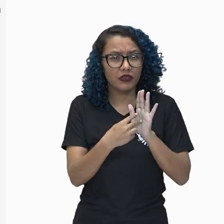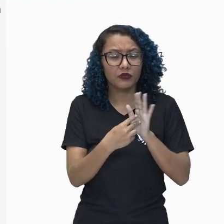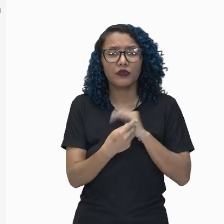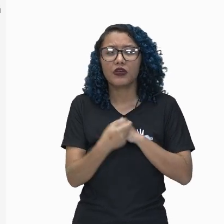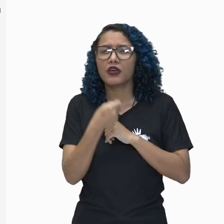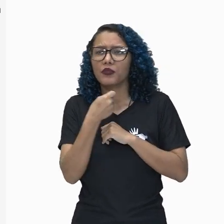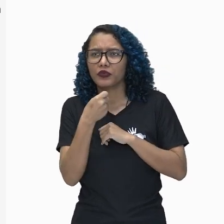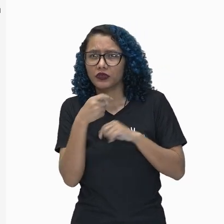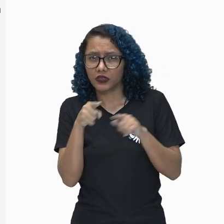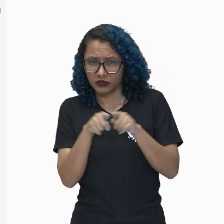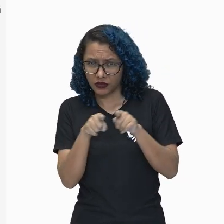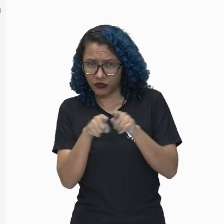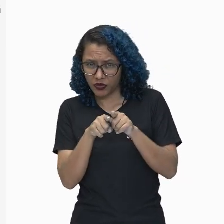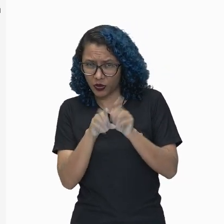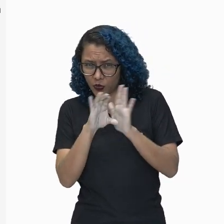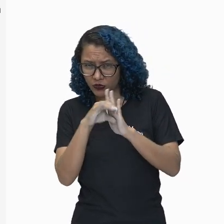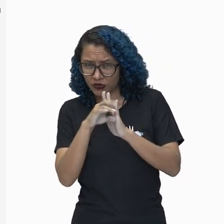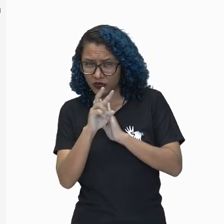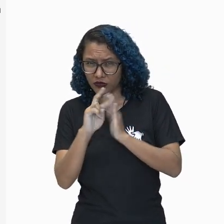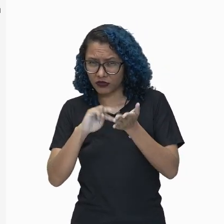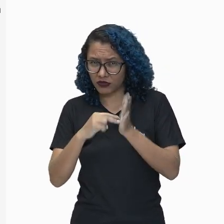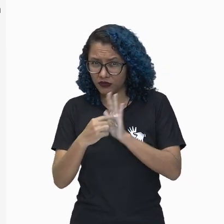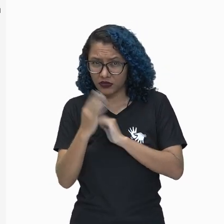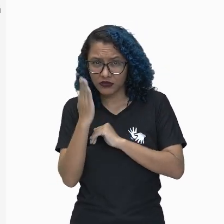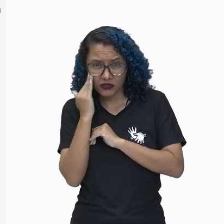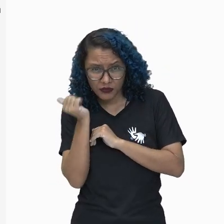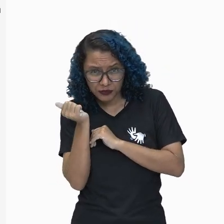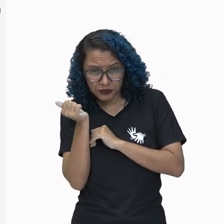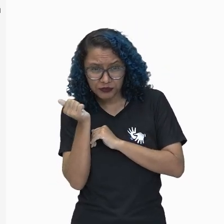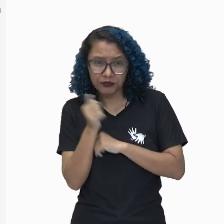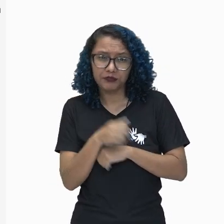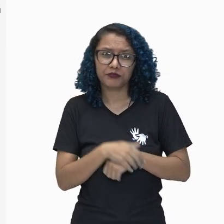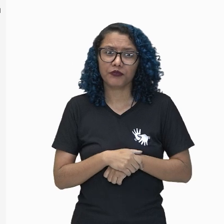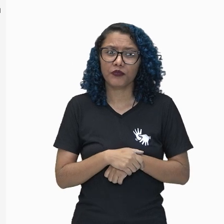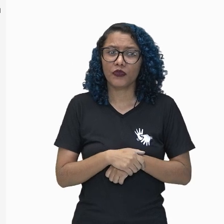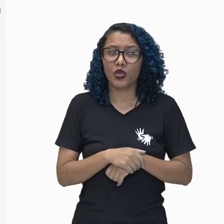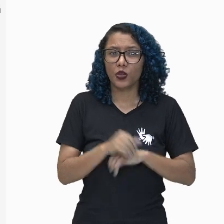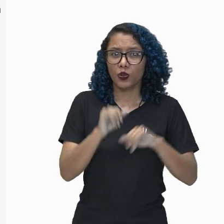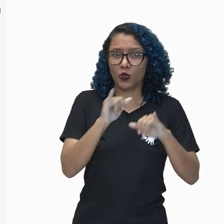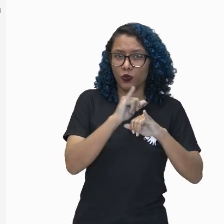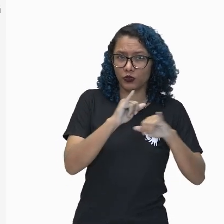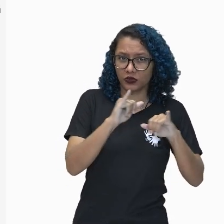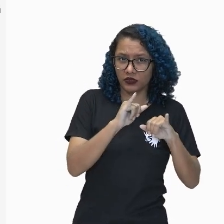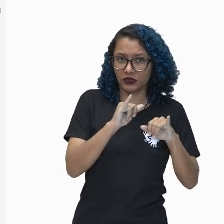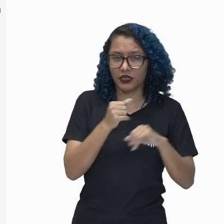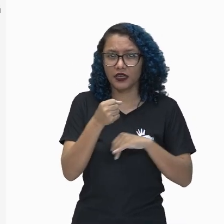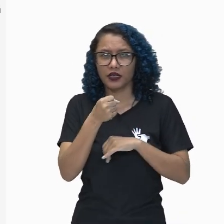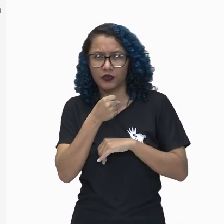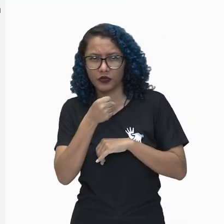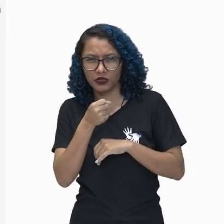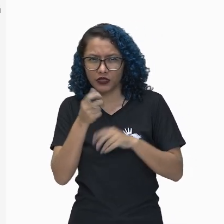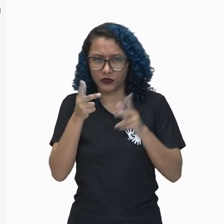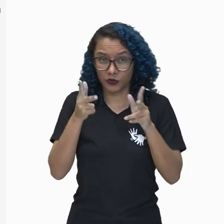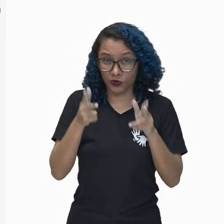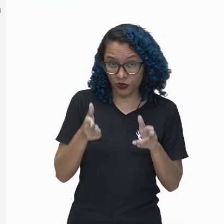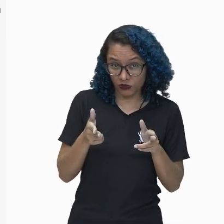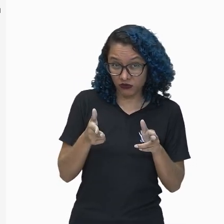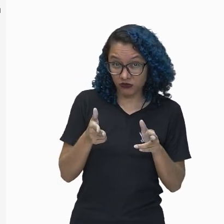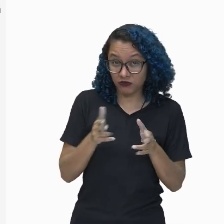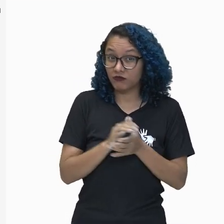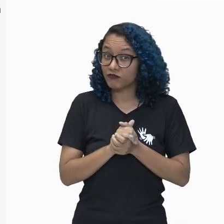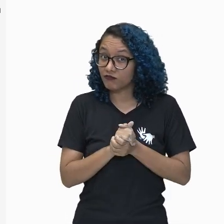reportagem? Muito bem. Notícia e reportagem são a mesma coisa?